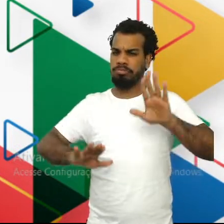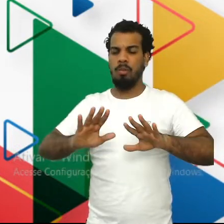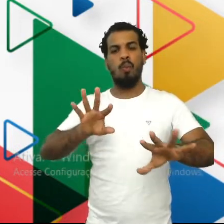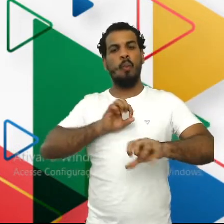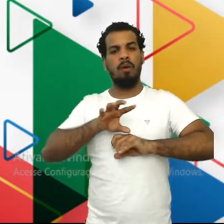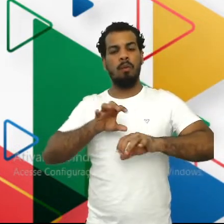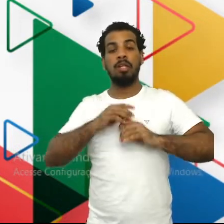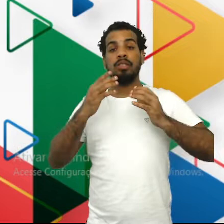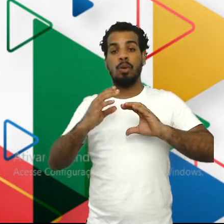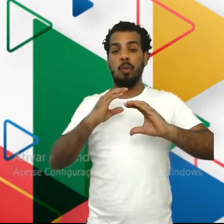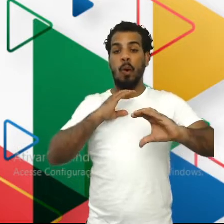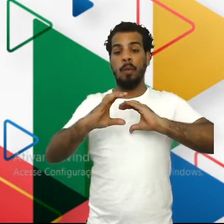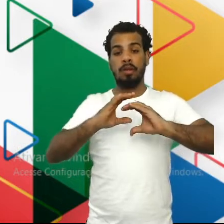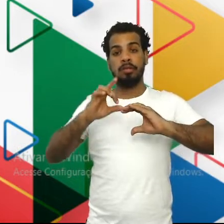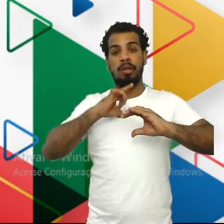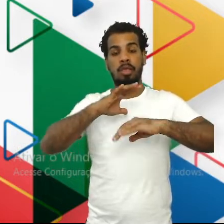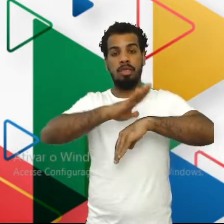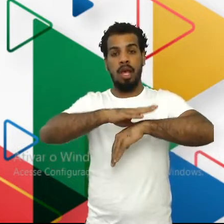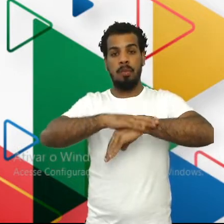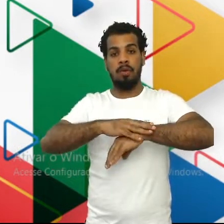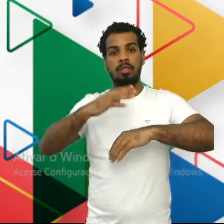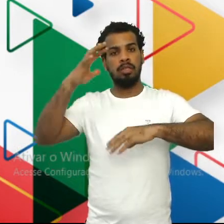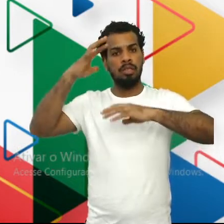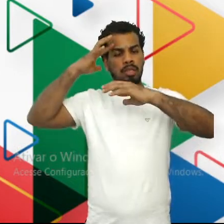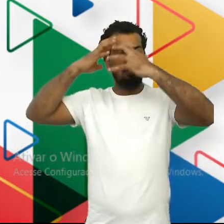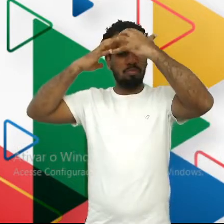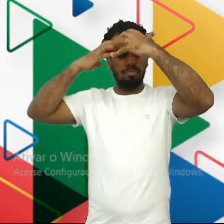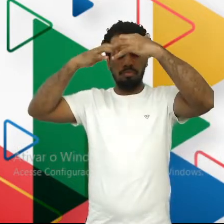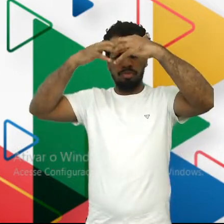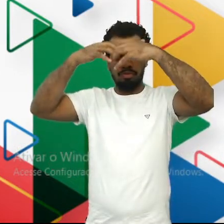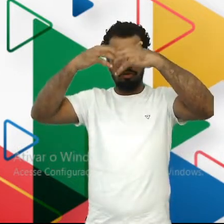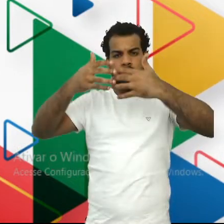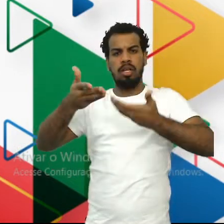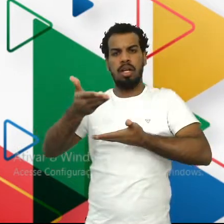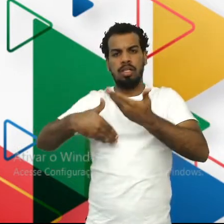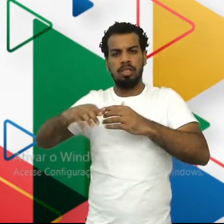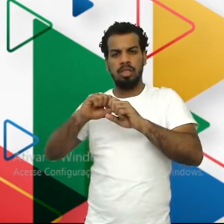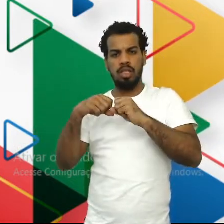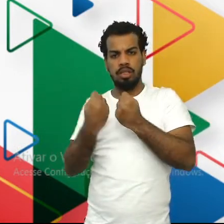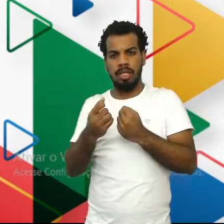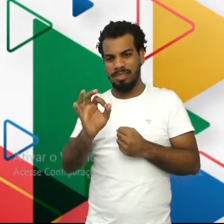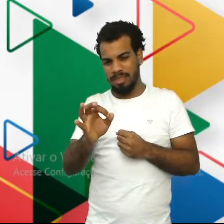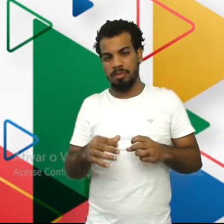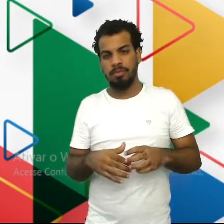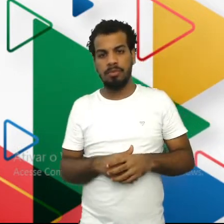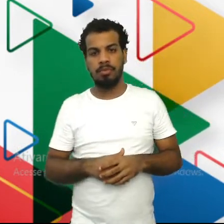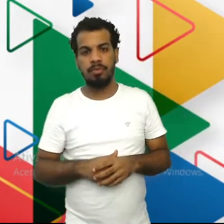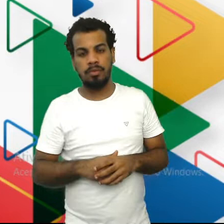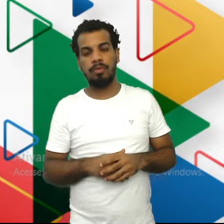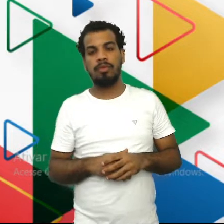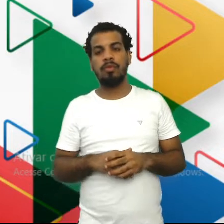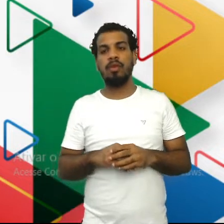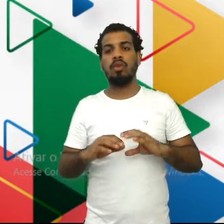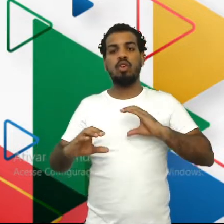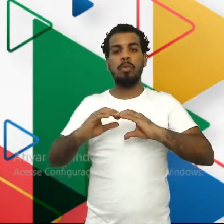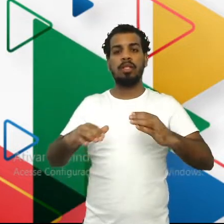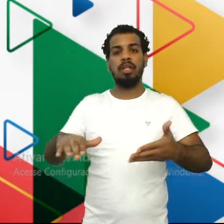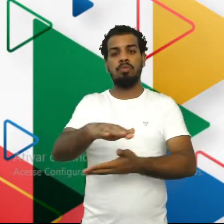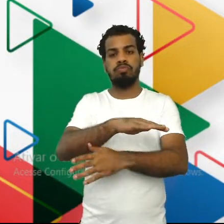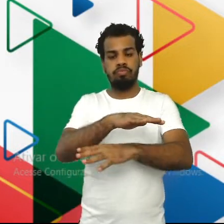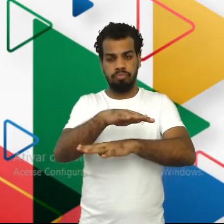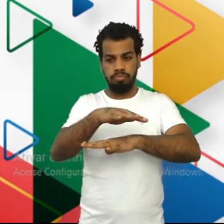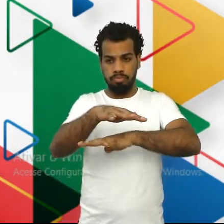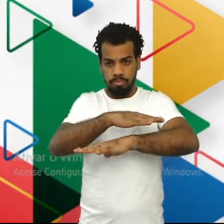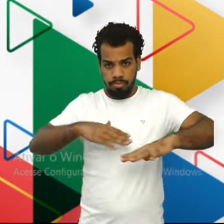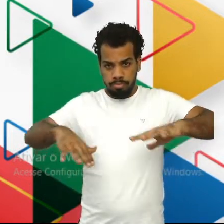eles ocupam grande parte do nosso tempo, pensamento e relações sociais. Quando eu falo sobre os meios de comunicação, eu estou falando de todos eles. Então,